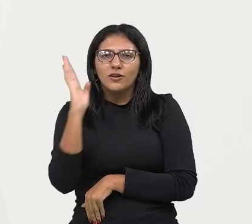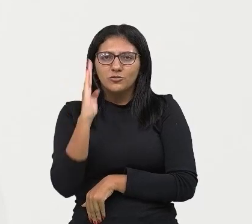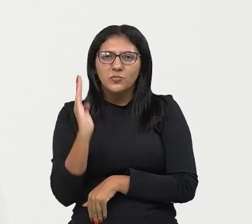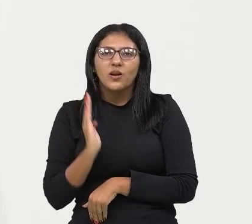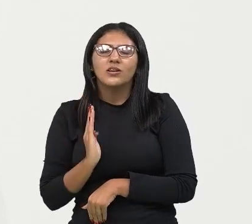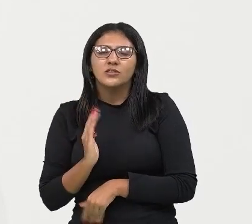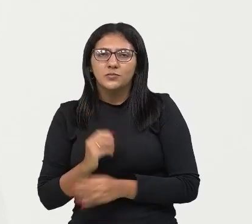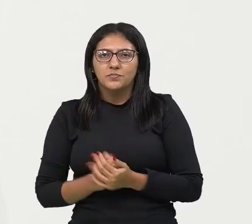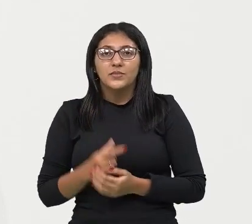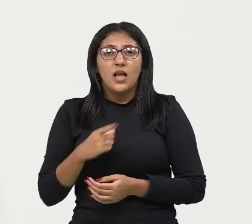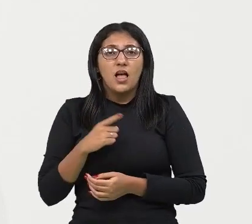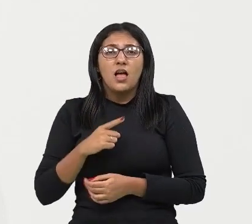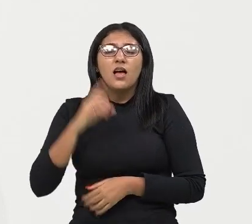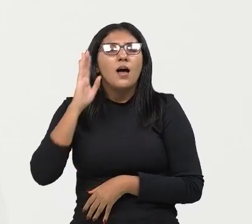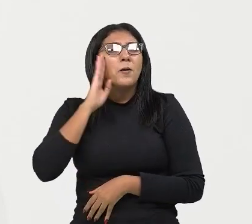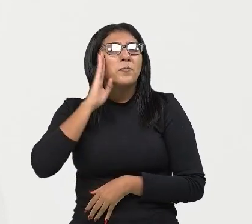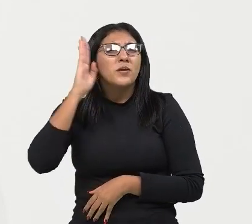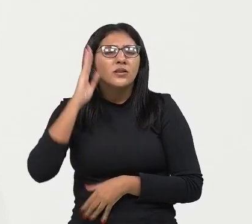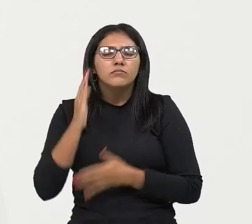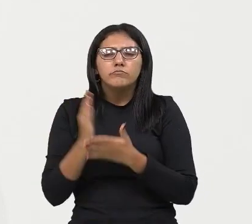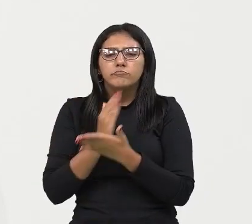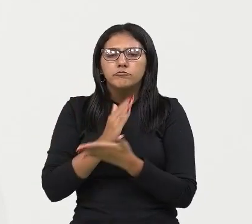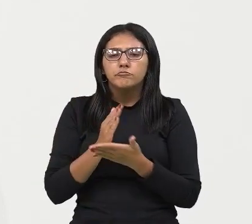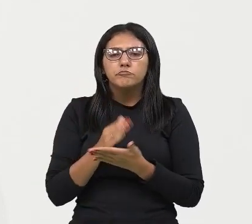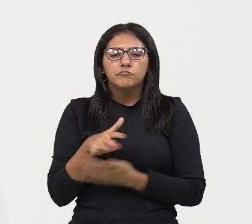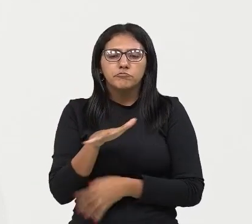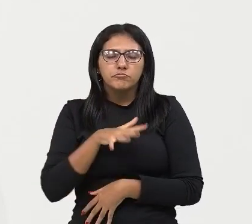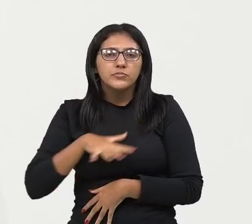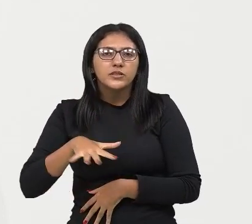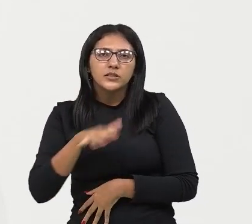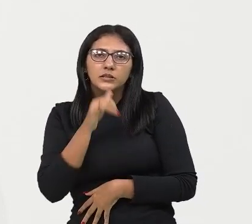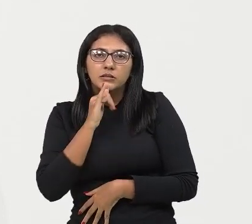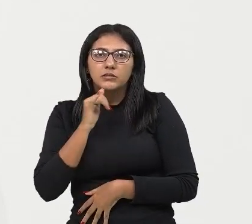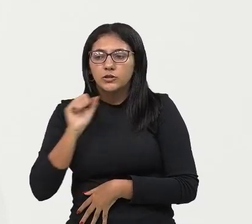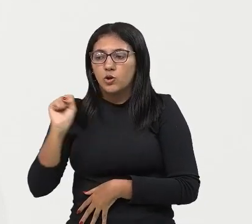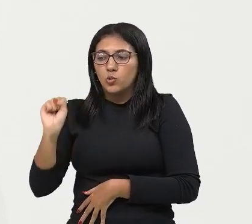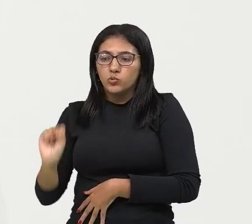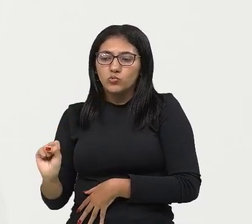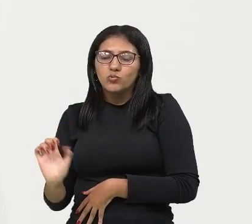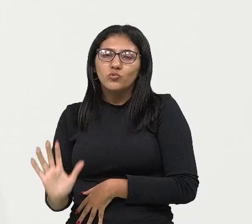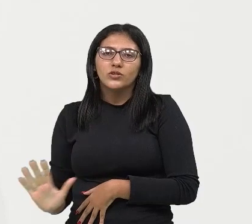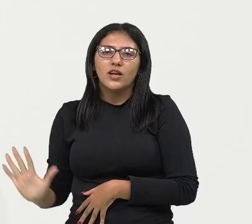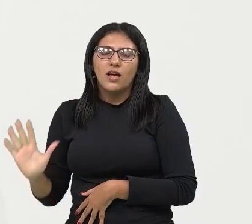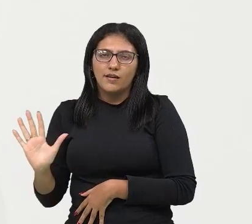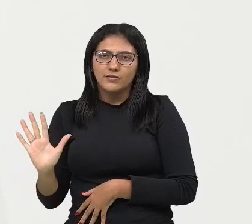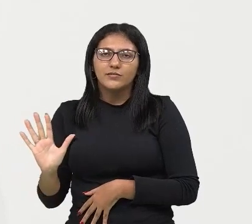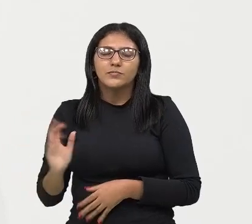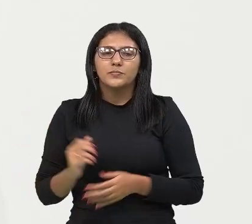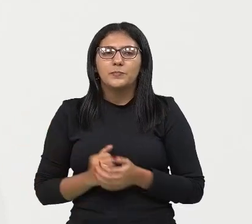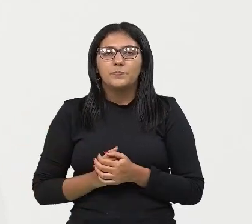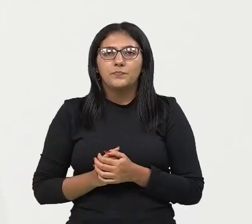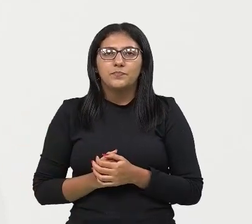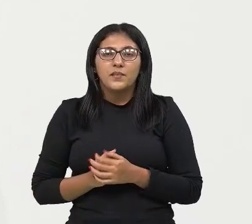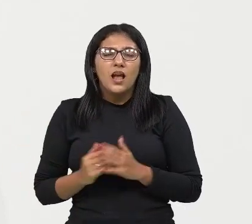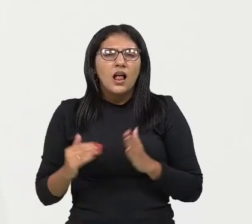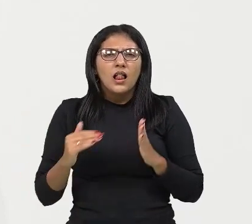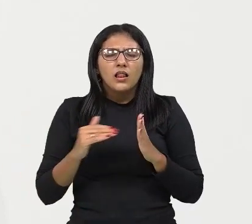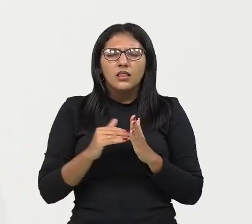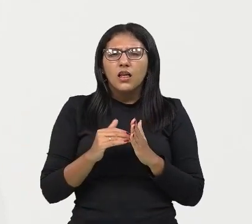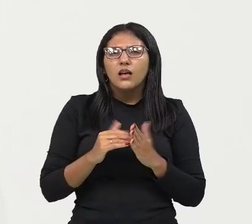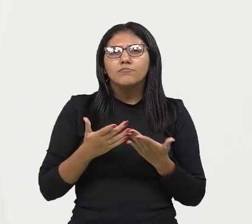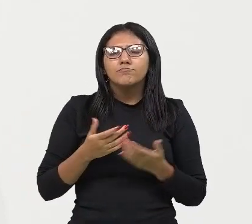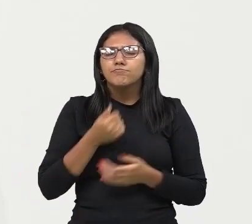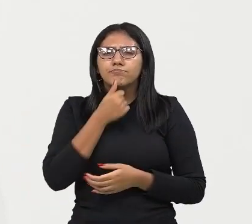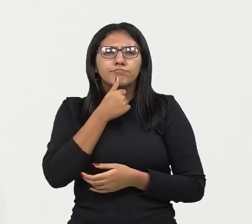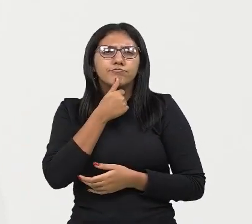vai principalmente aí para algumas áreas do Sudeste brasileiro. Até então, gente, né, não